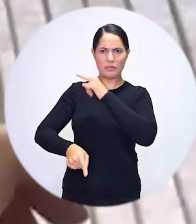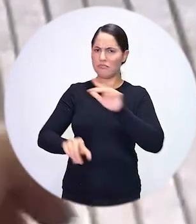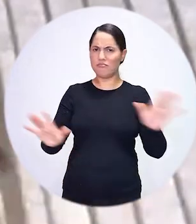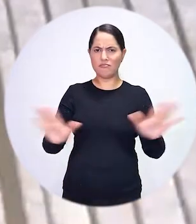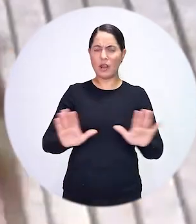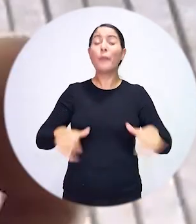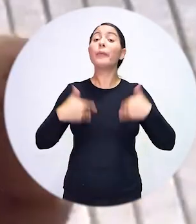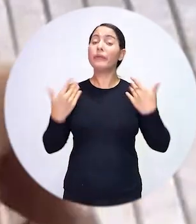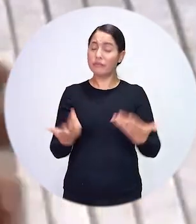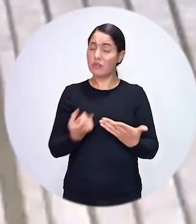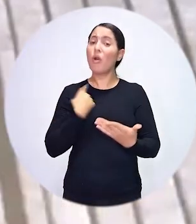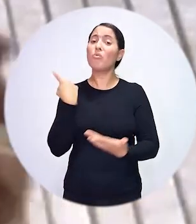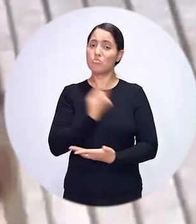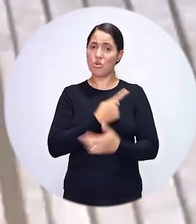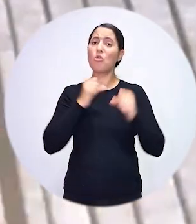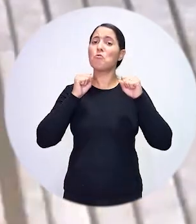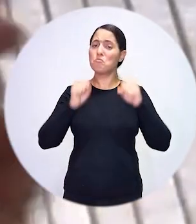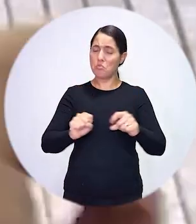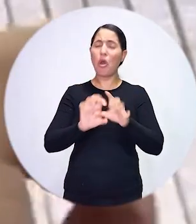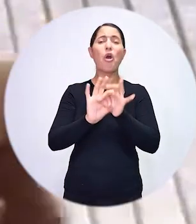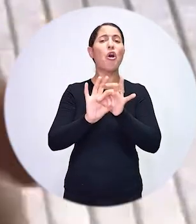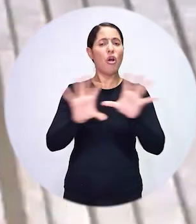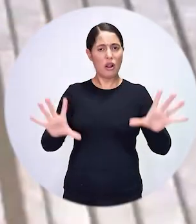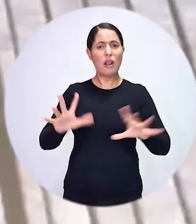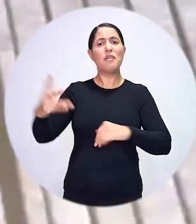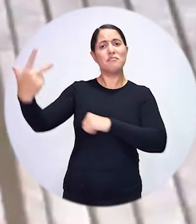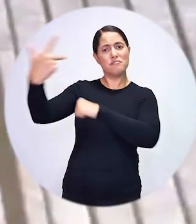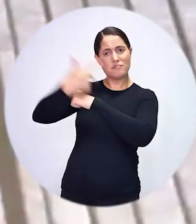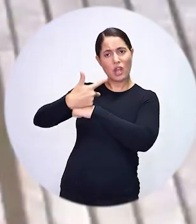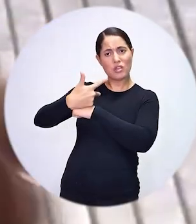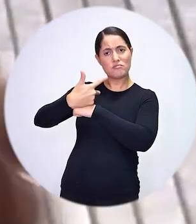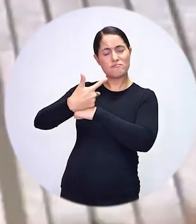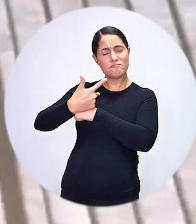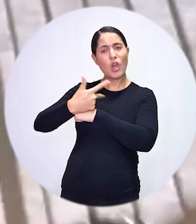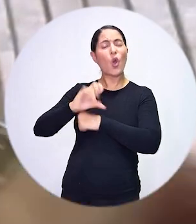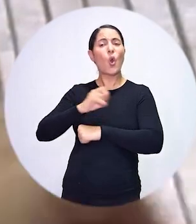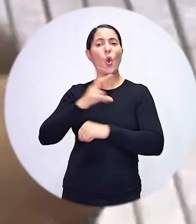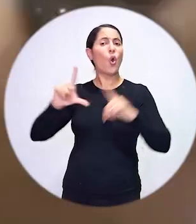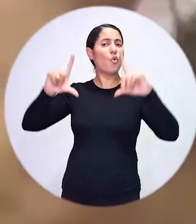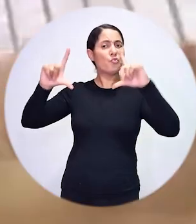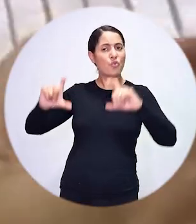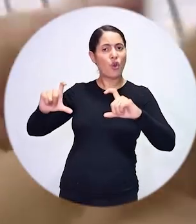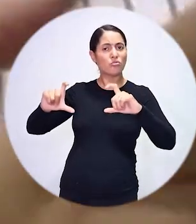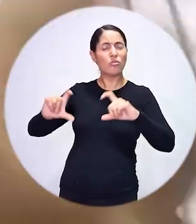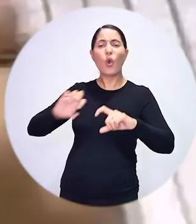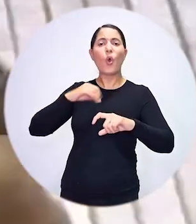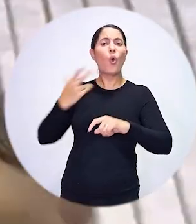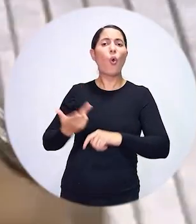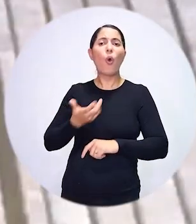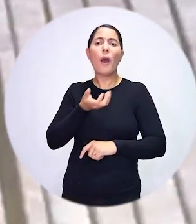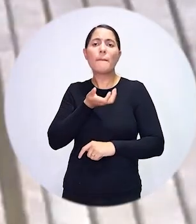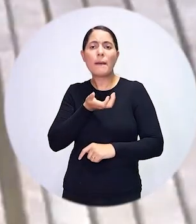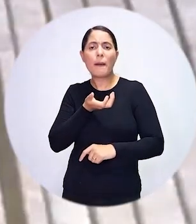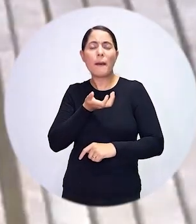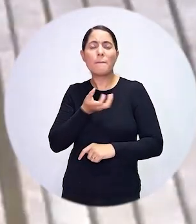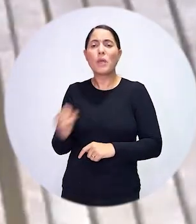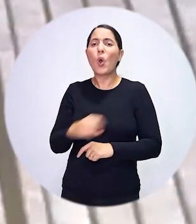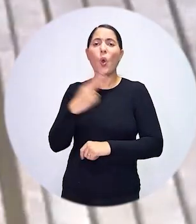exercício. Logo, é permitido a divulgação de imagem, vídeo ou